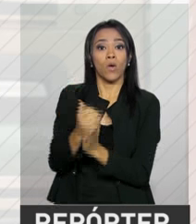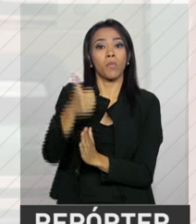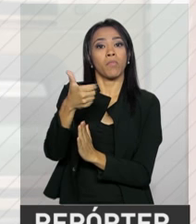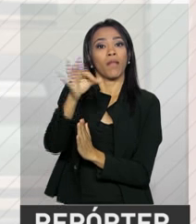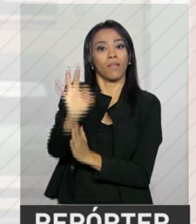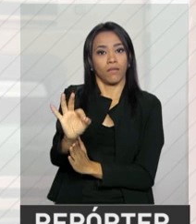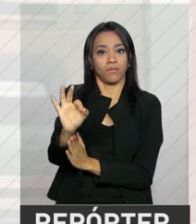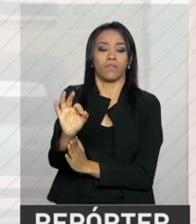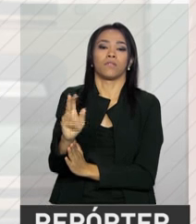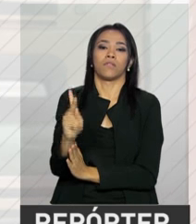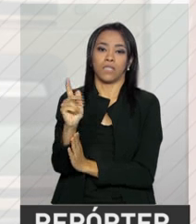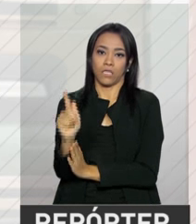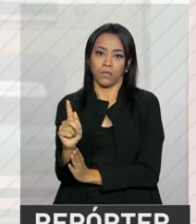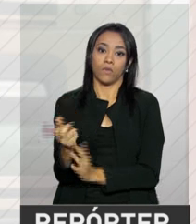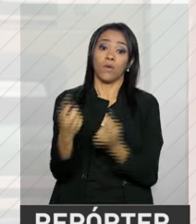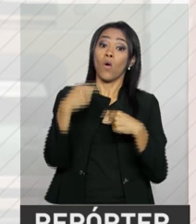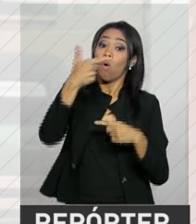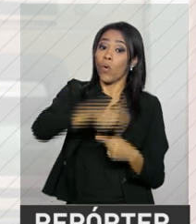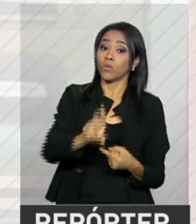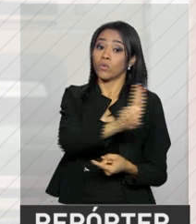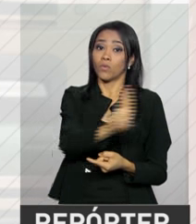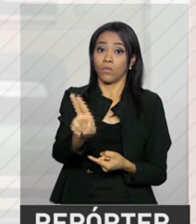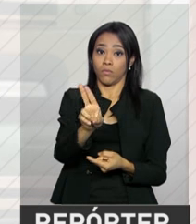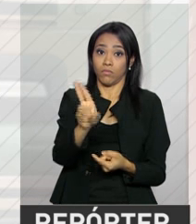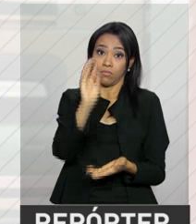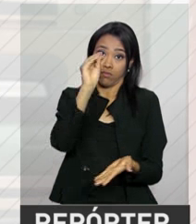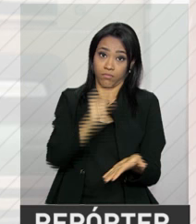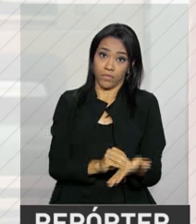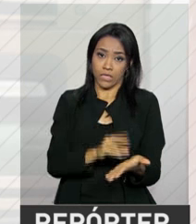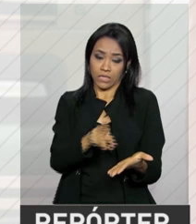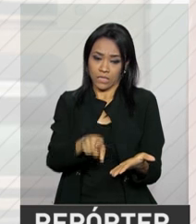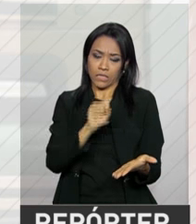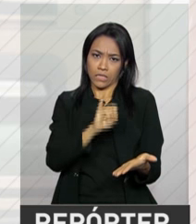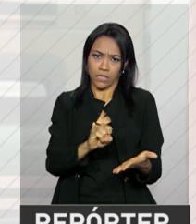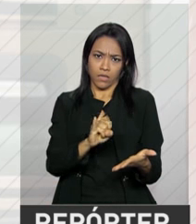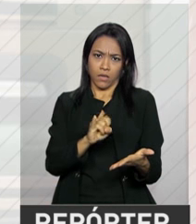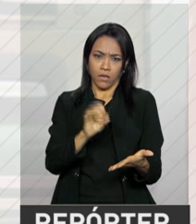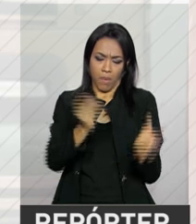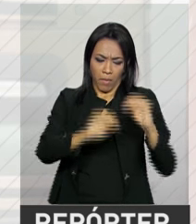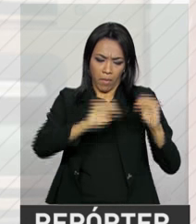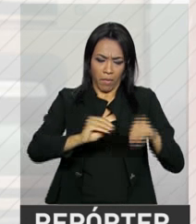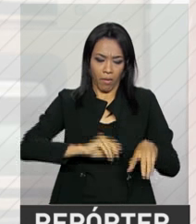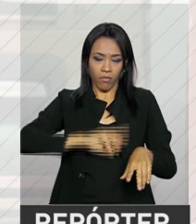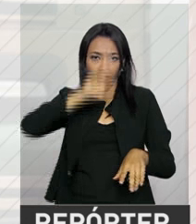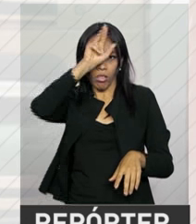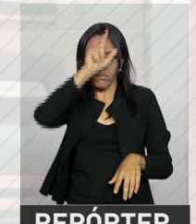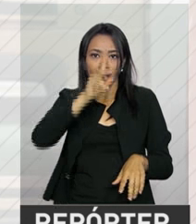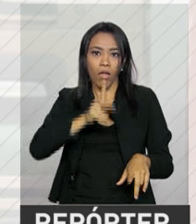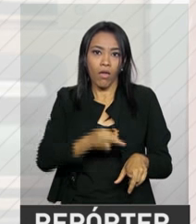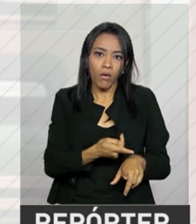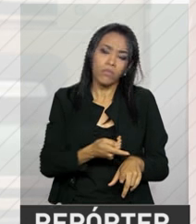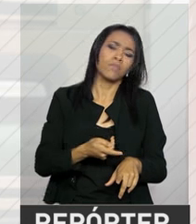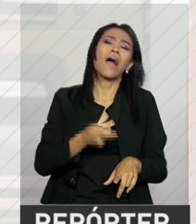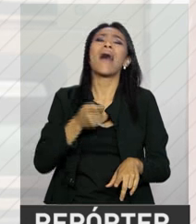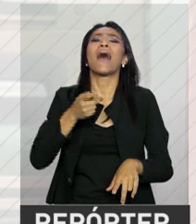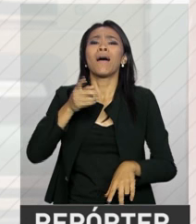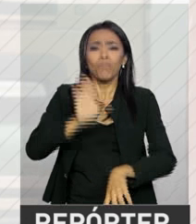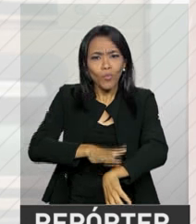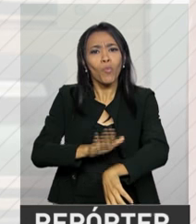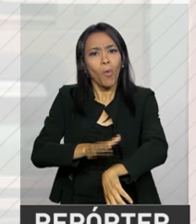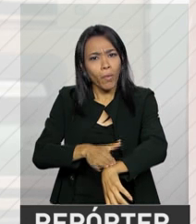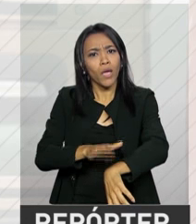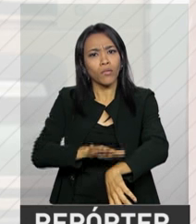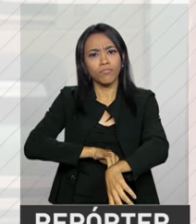mudança é na alteração do nome do passageiro os ajustes de possíveis erros no preenchimento das passagens poderão ser feitos até o do